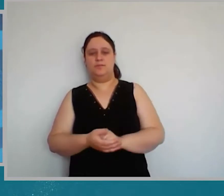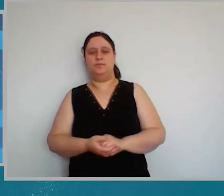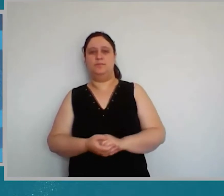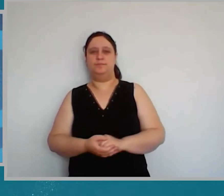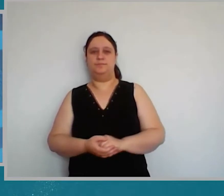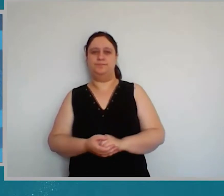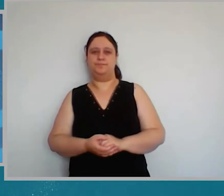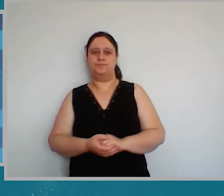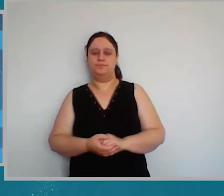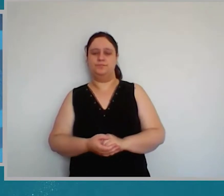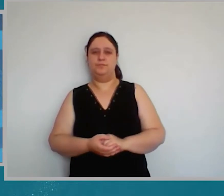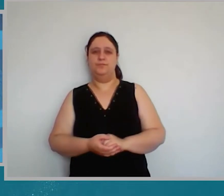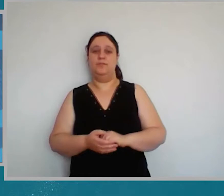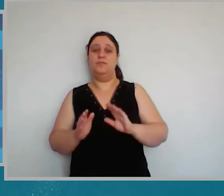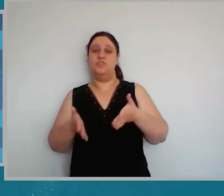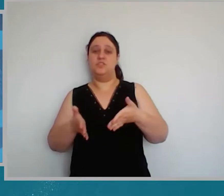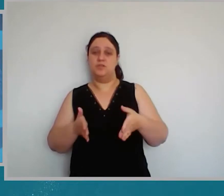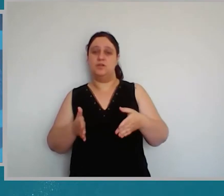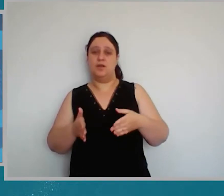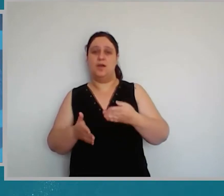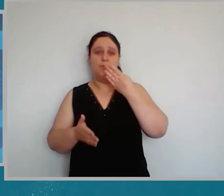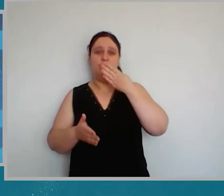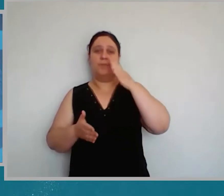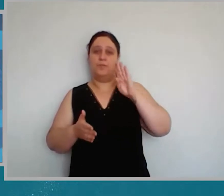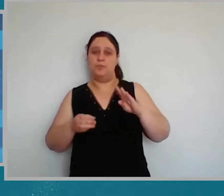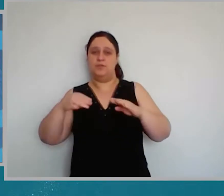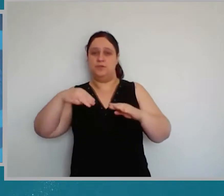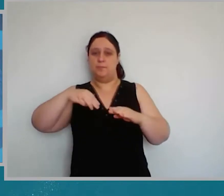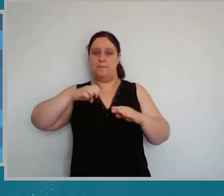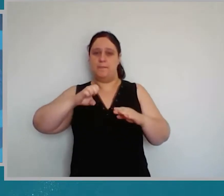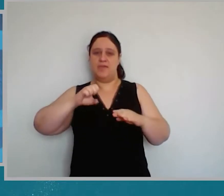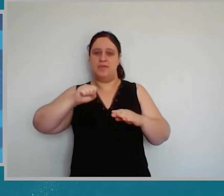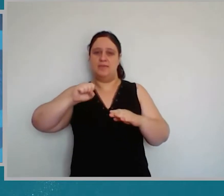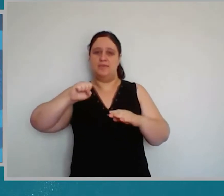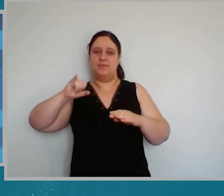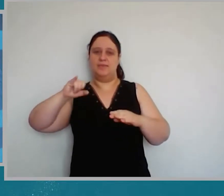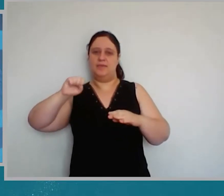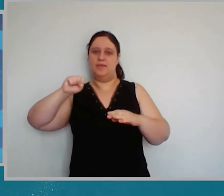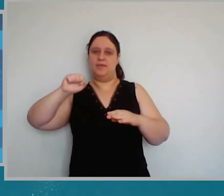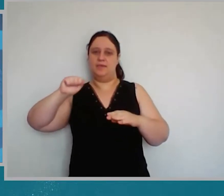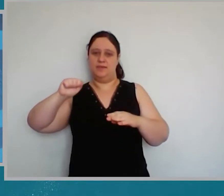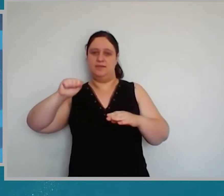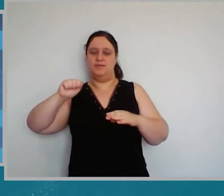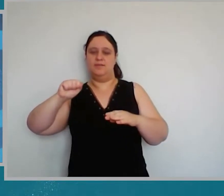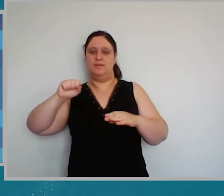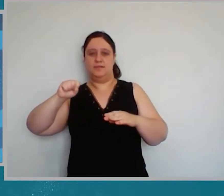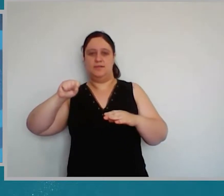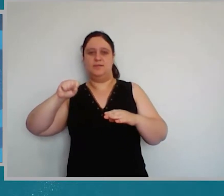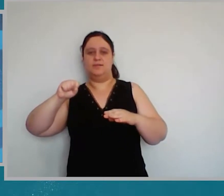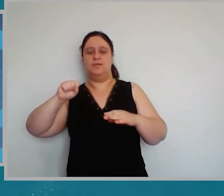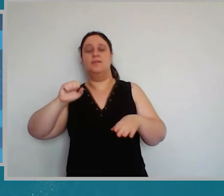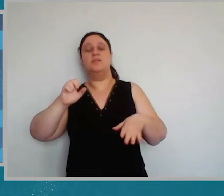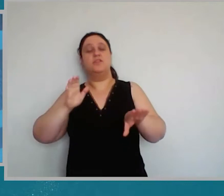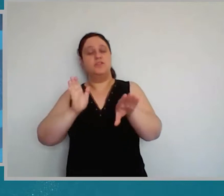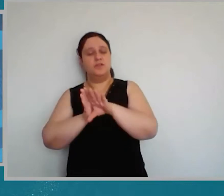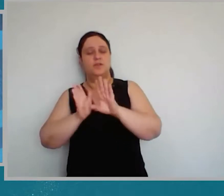chegou. Anuncia para o povo judeu que o Messias já chegou.